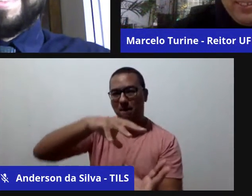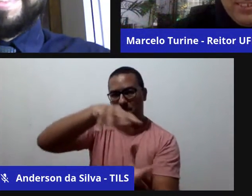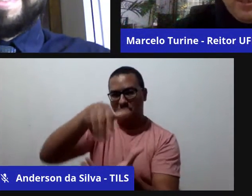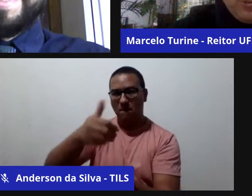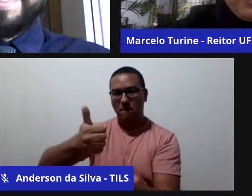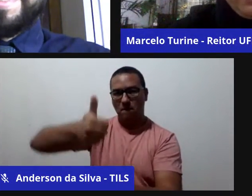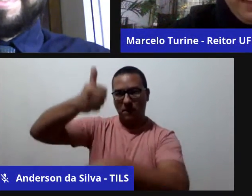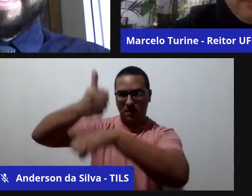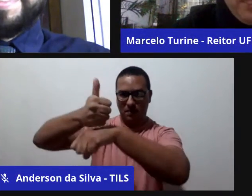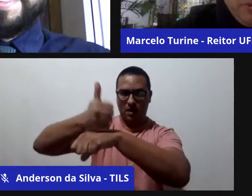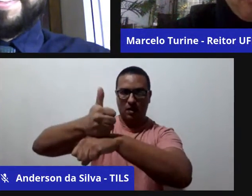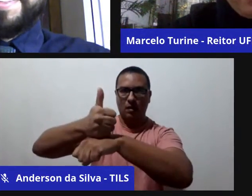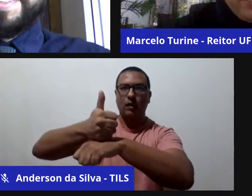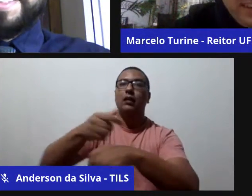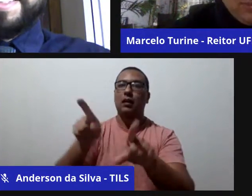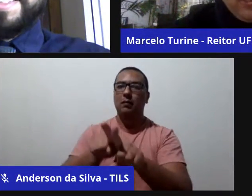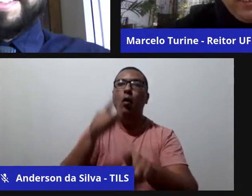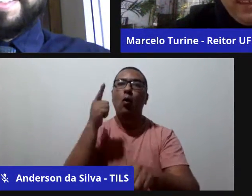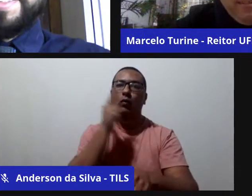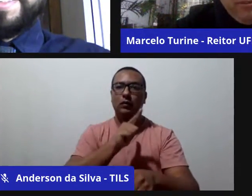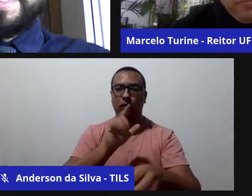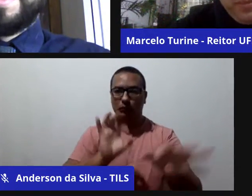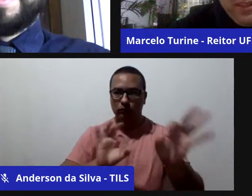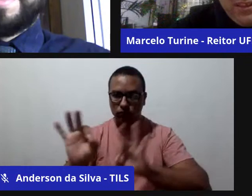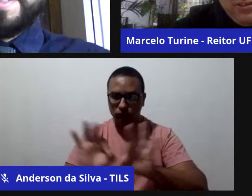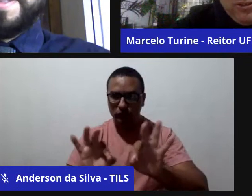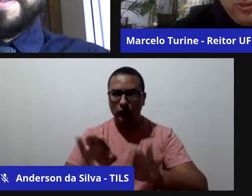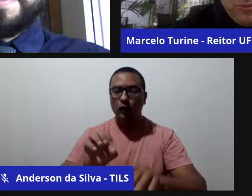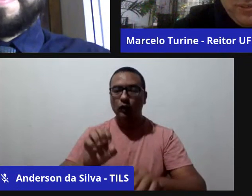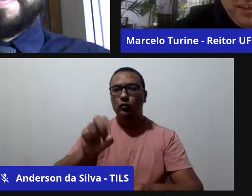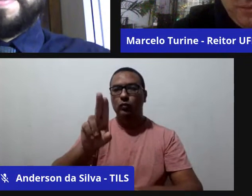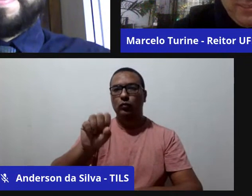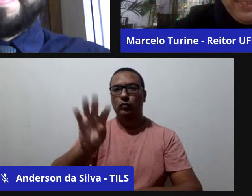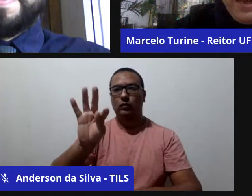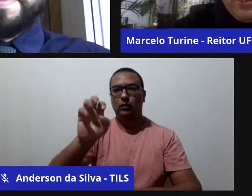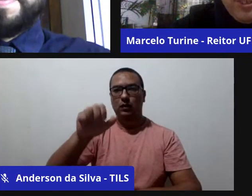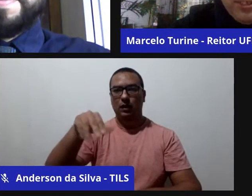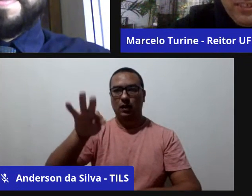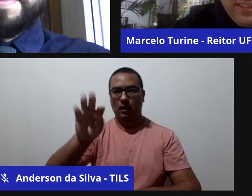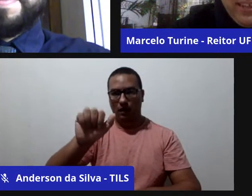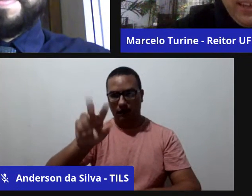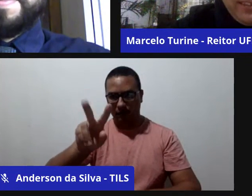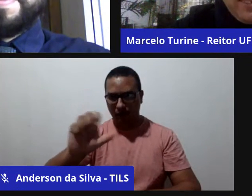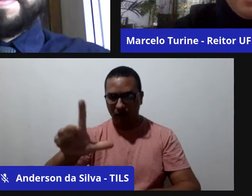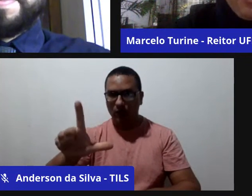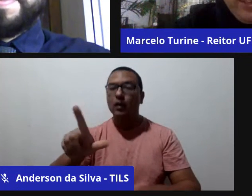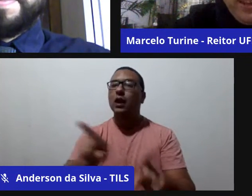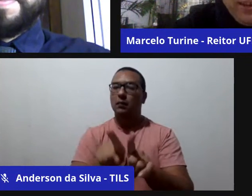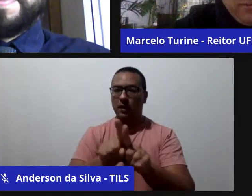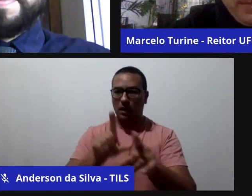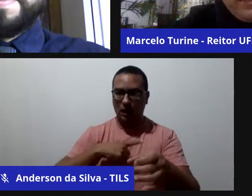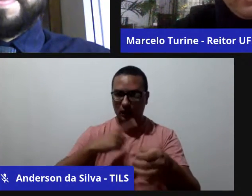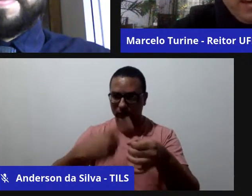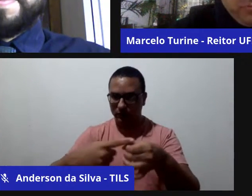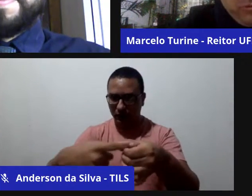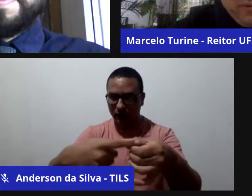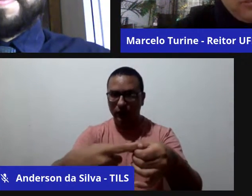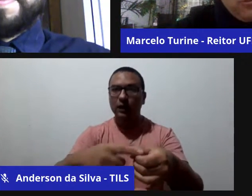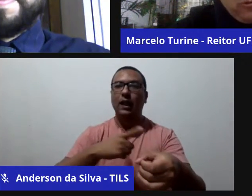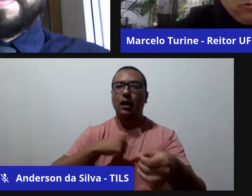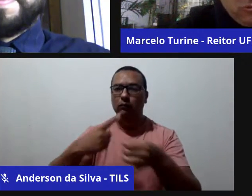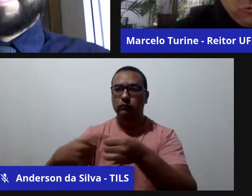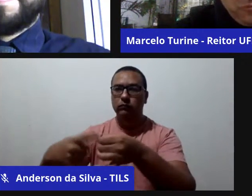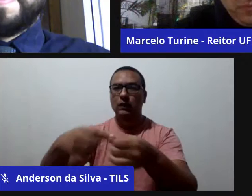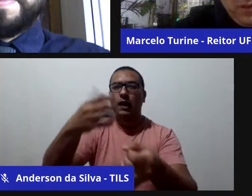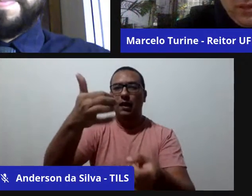essa gestão sustentável, ser uma universidade sustentável, que nós somos aí uma cidade distribuída com 10 campos do